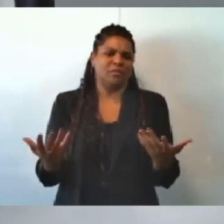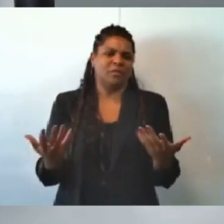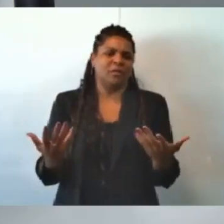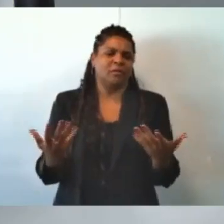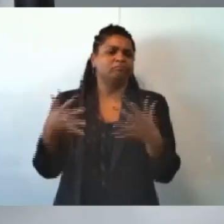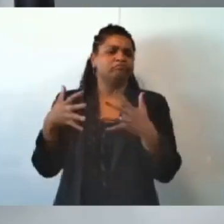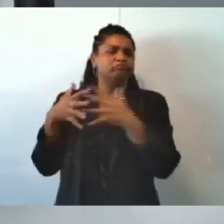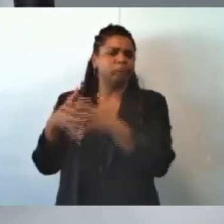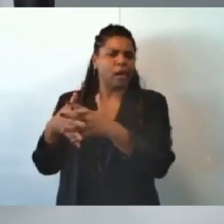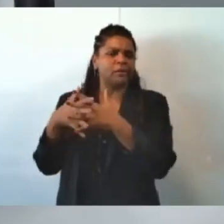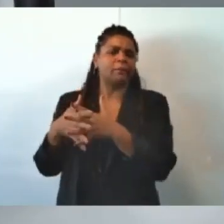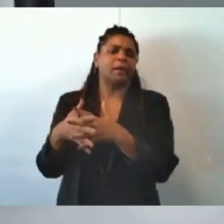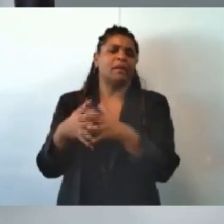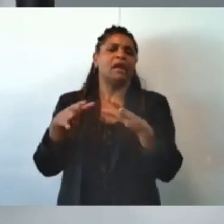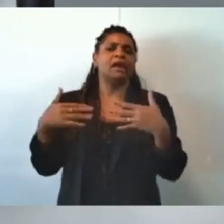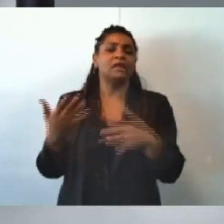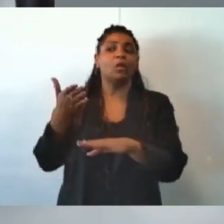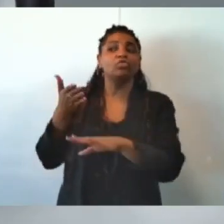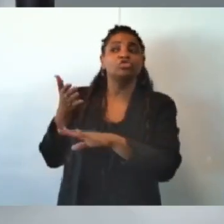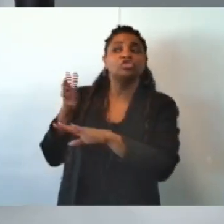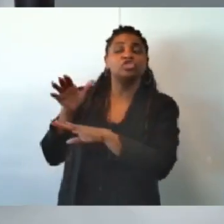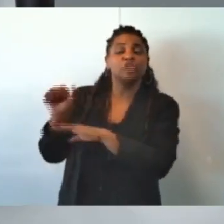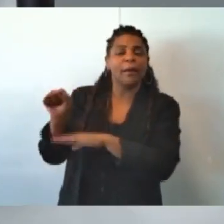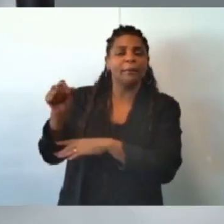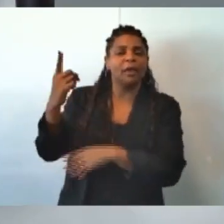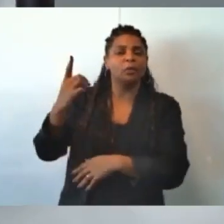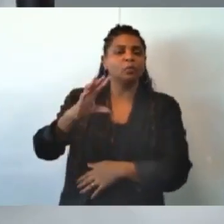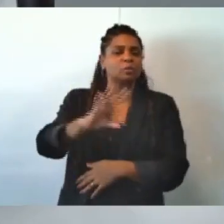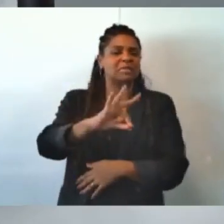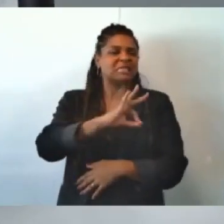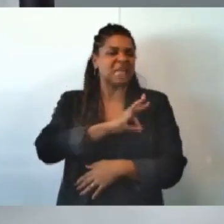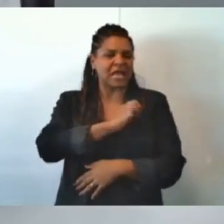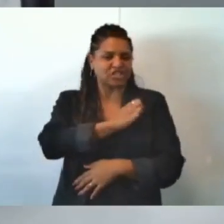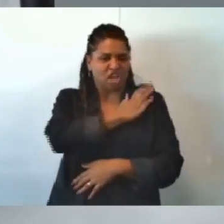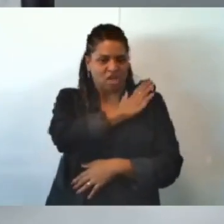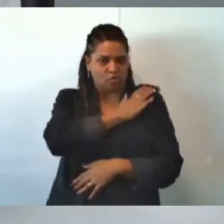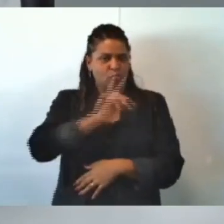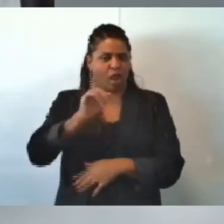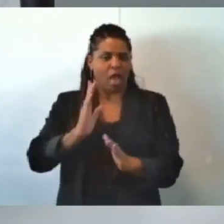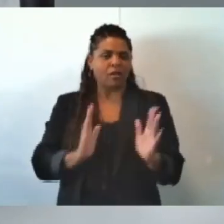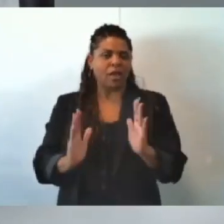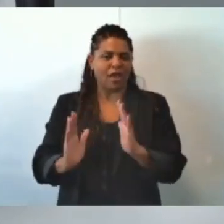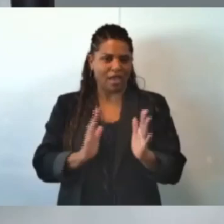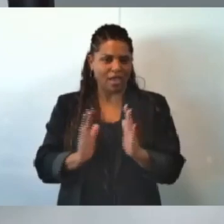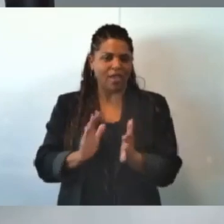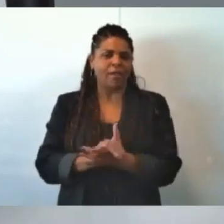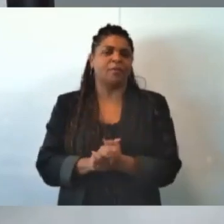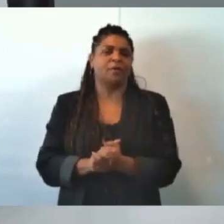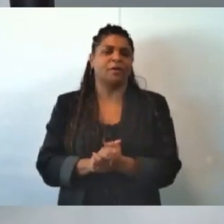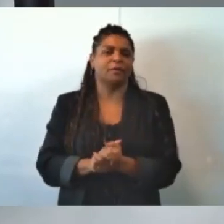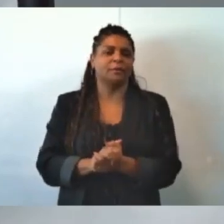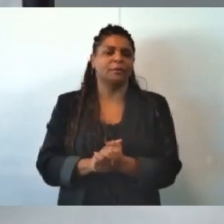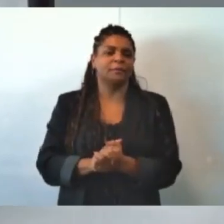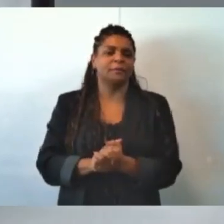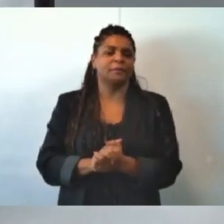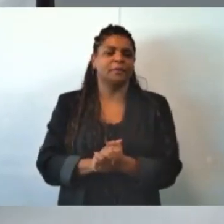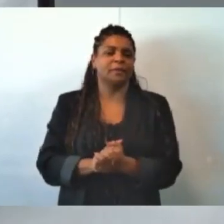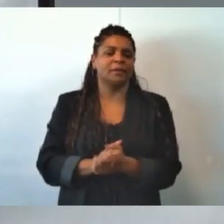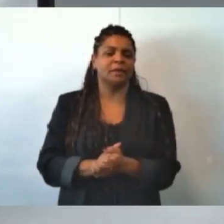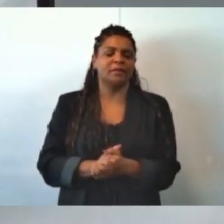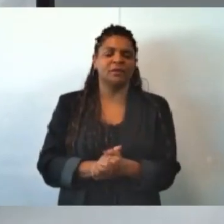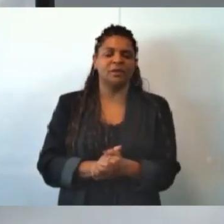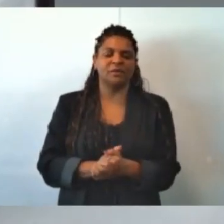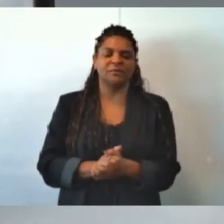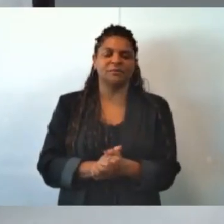na época, aí, inclusive da Centro-Sul, nós conseguimos acabar com aquilo. Inclusive, eles estavam tomando, você tem uma ideia, até o ádio da igreja está